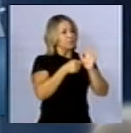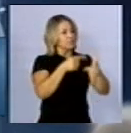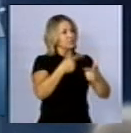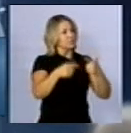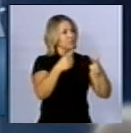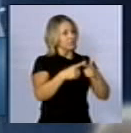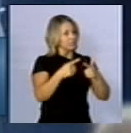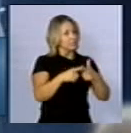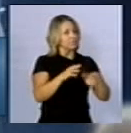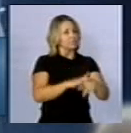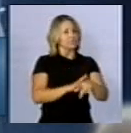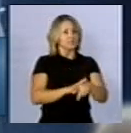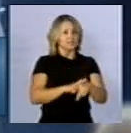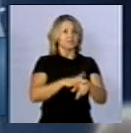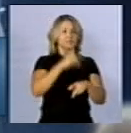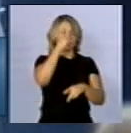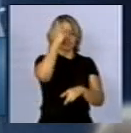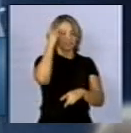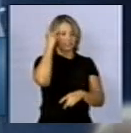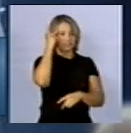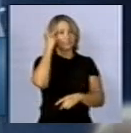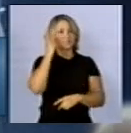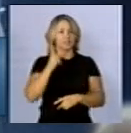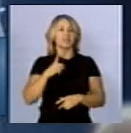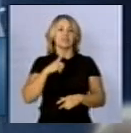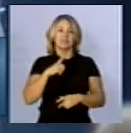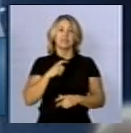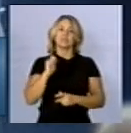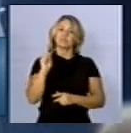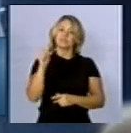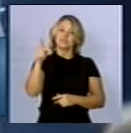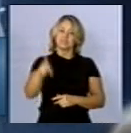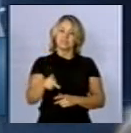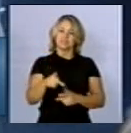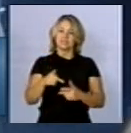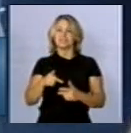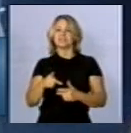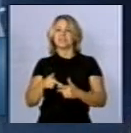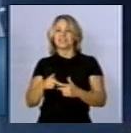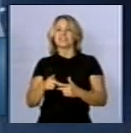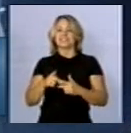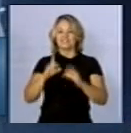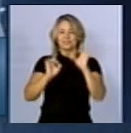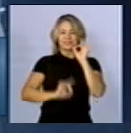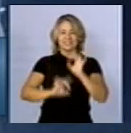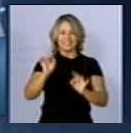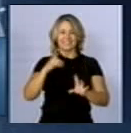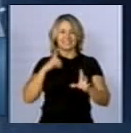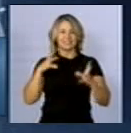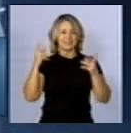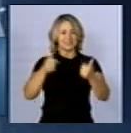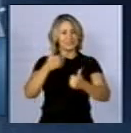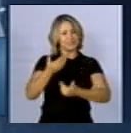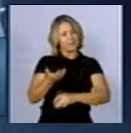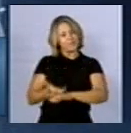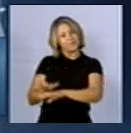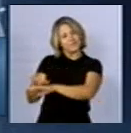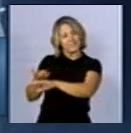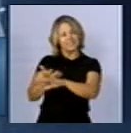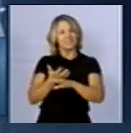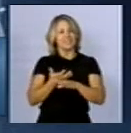para compreensão concessão da aposentadoria especial esse material do professor eu